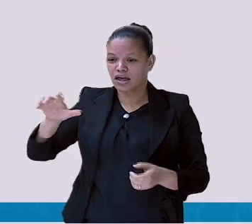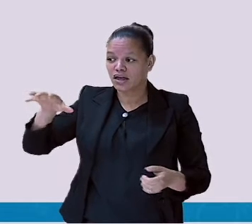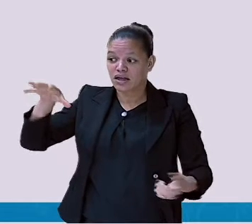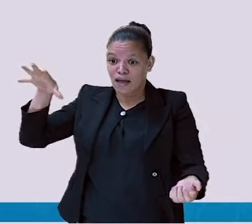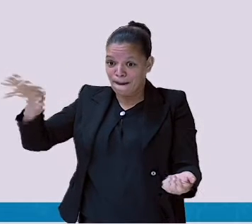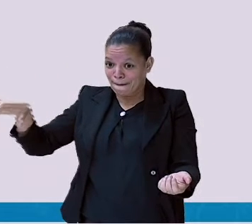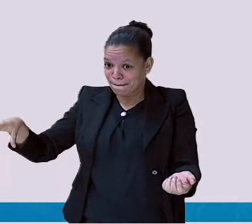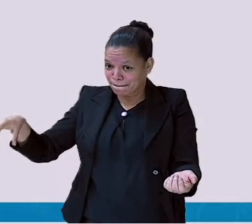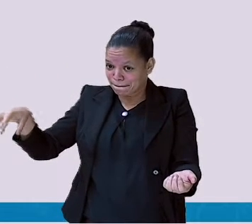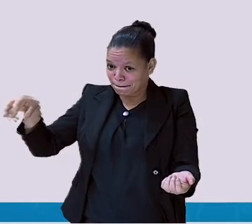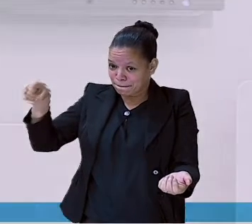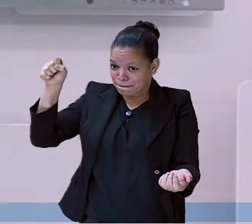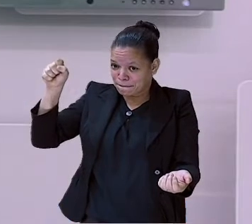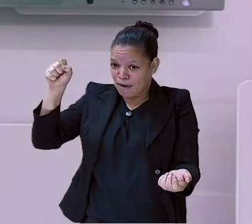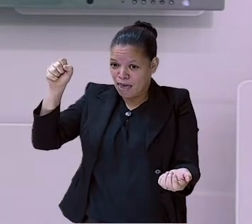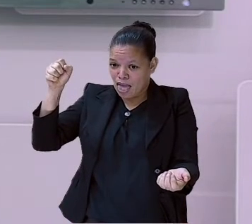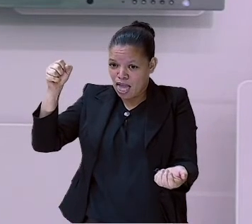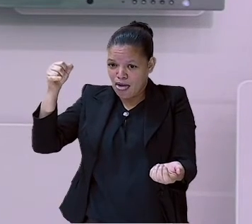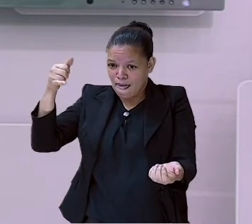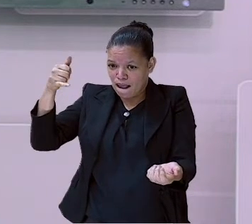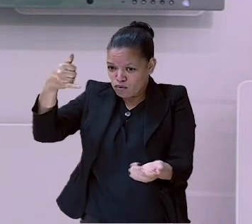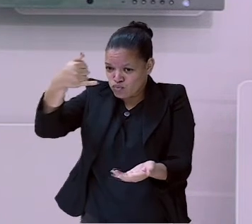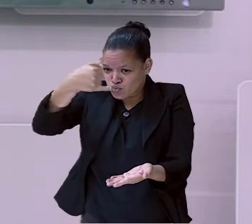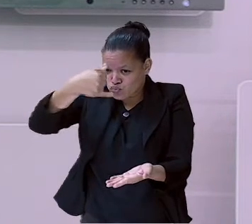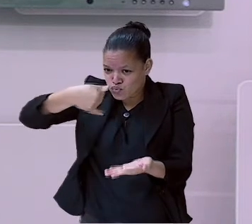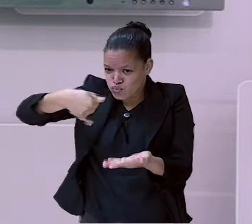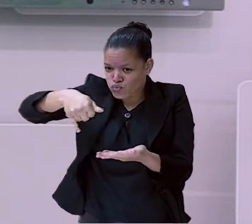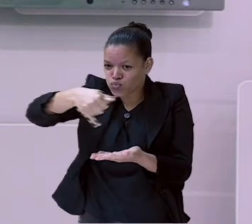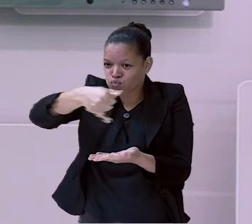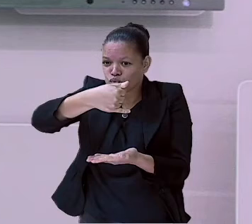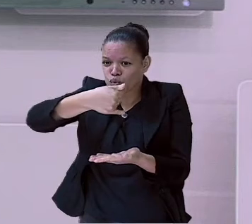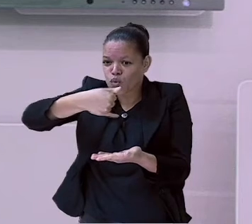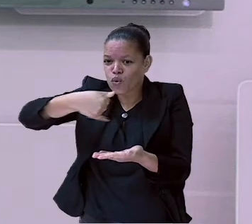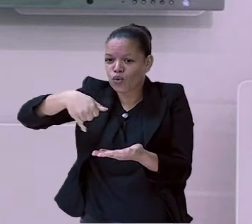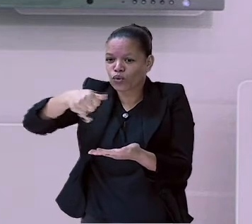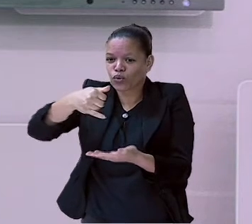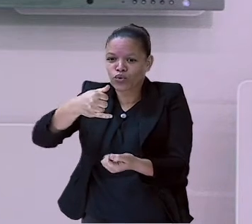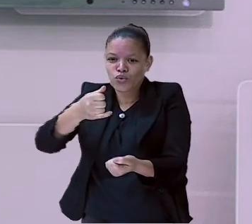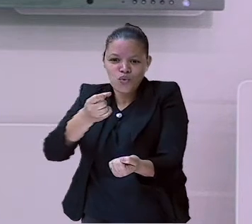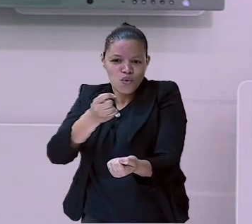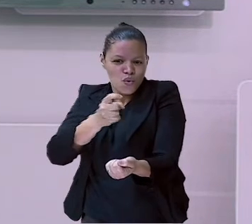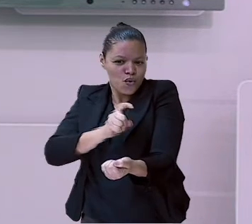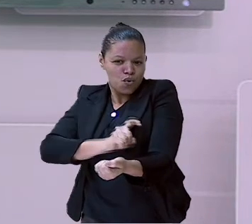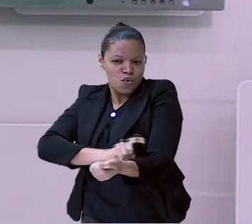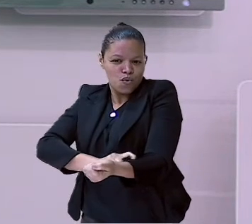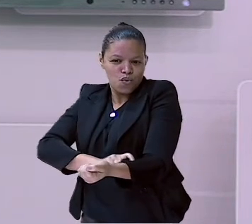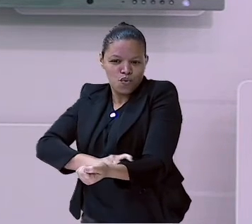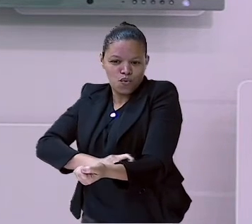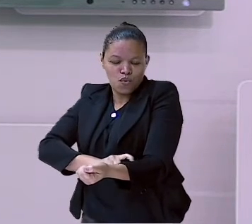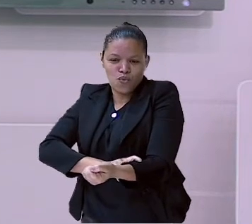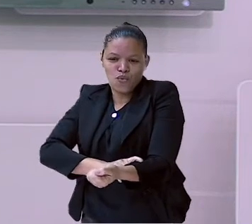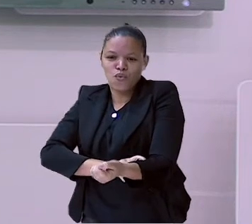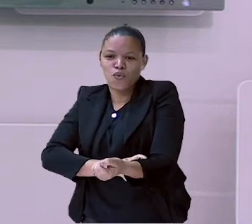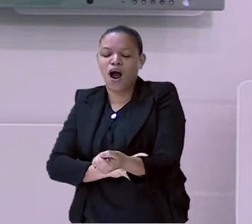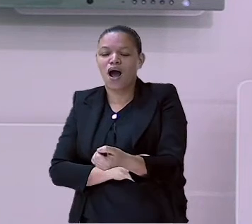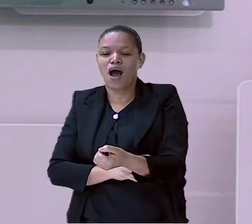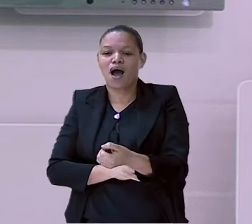as células. Que o que acontece? Leva aí a